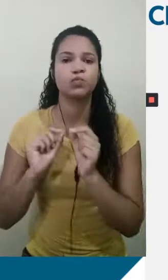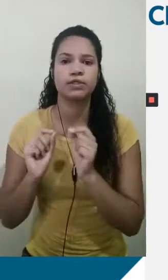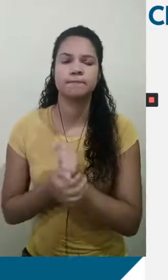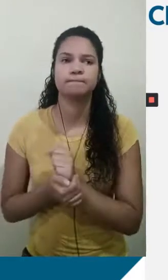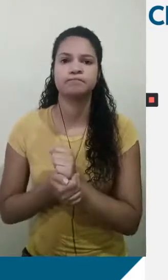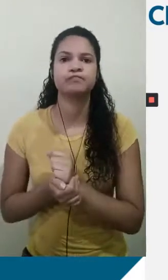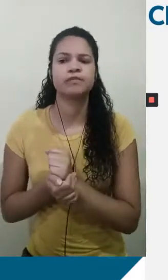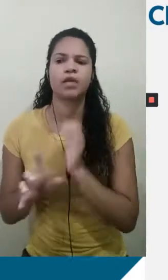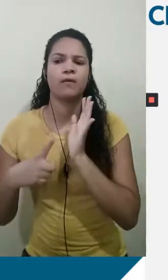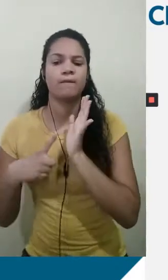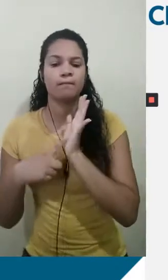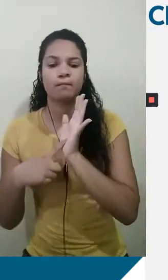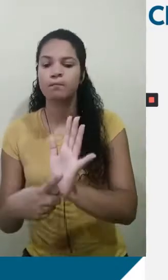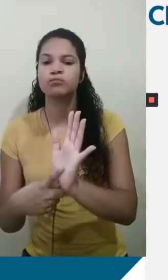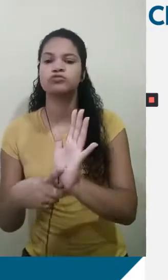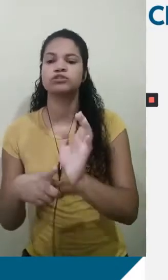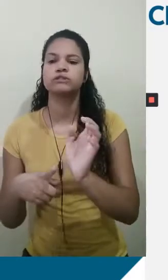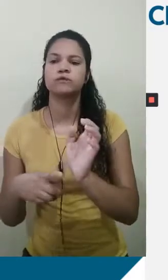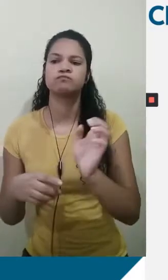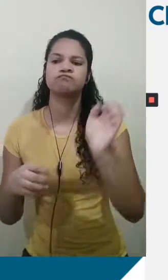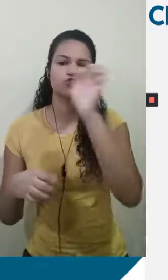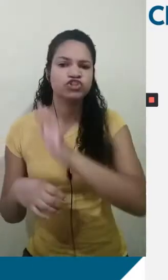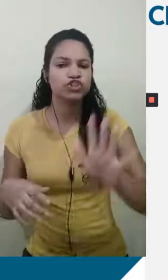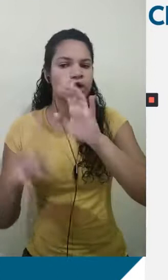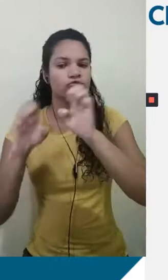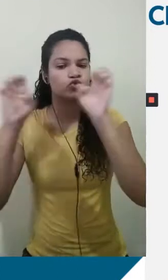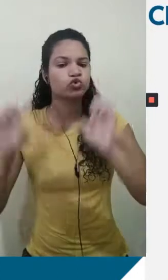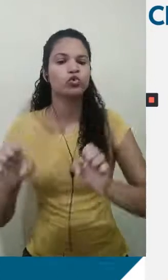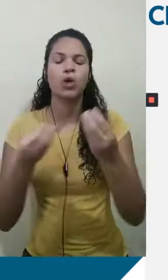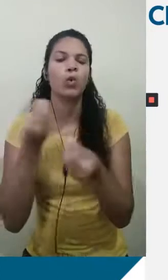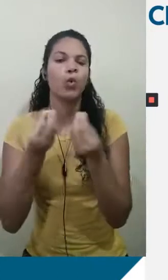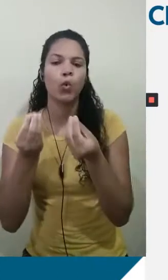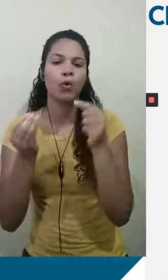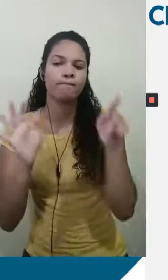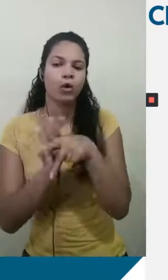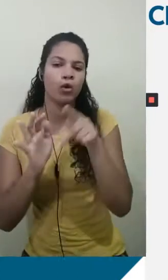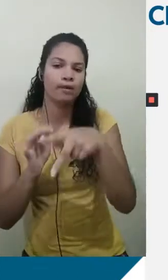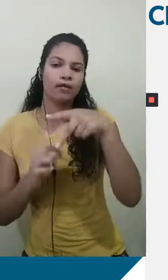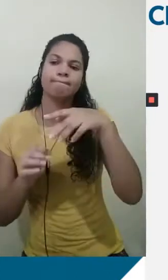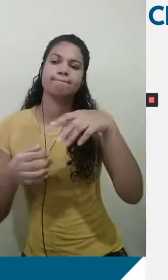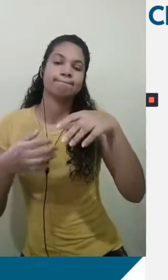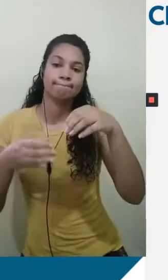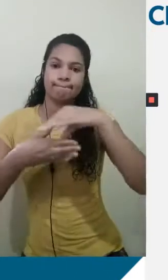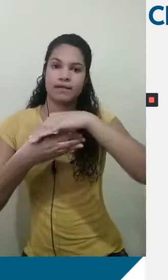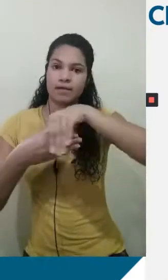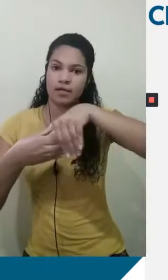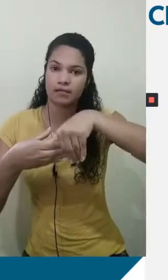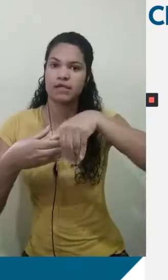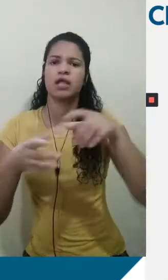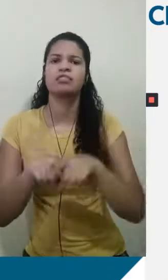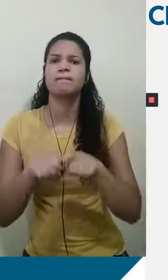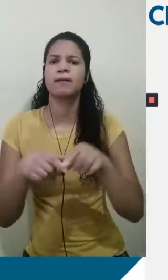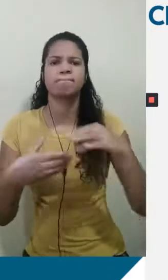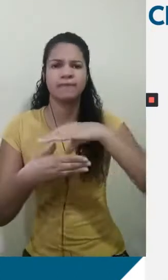demonstração, uma avaliação geral da estrutura da chamada membrana plasmática e das membranas celulares. Assunto